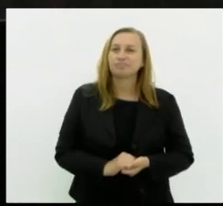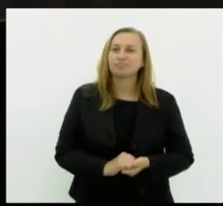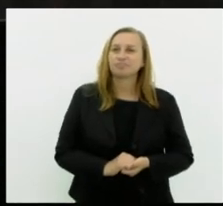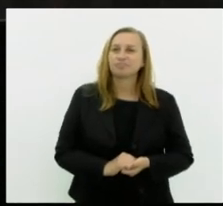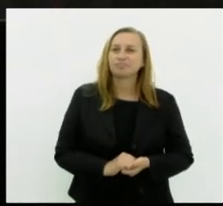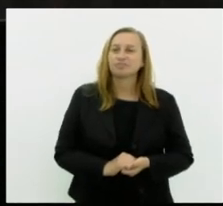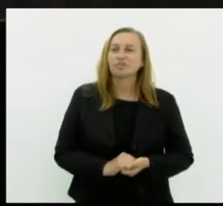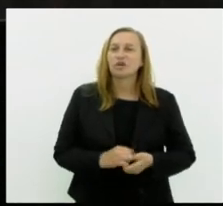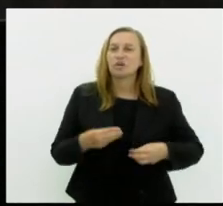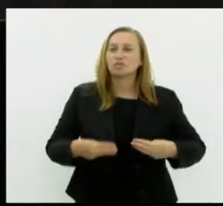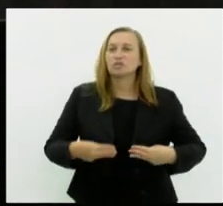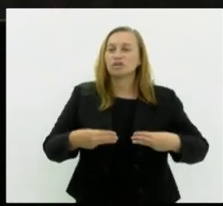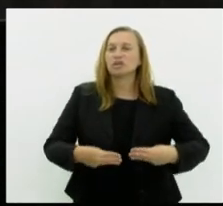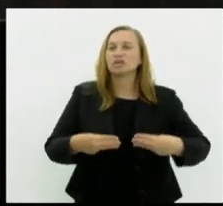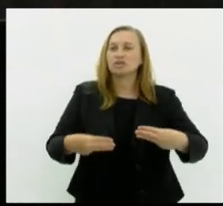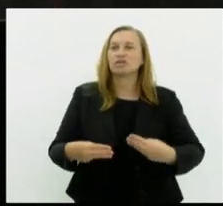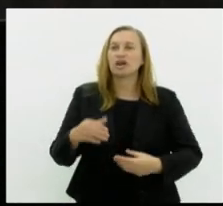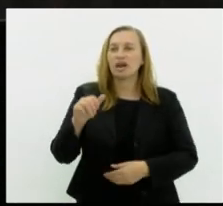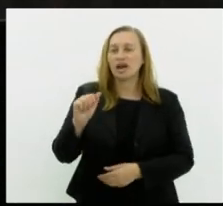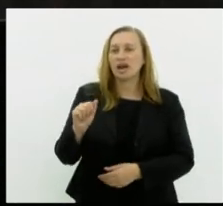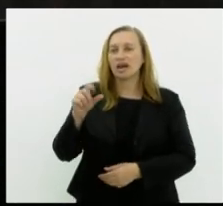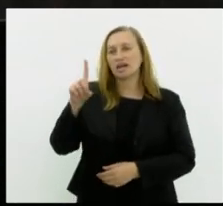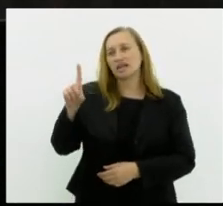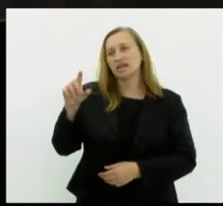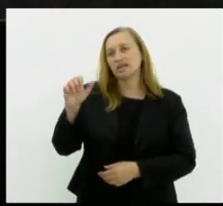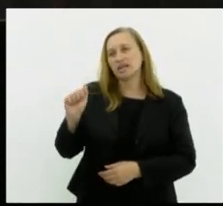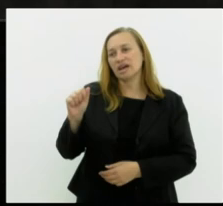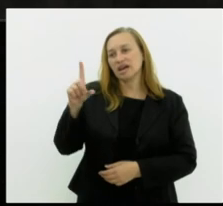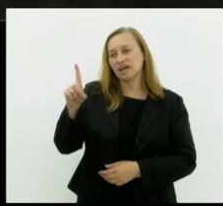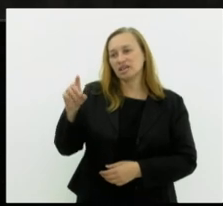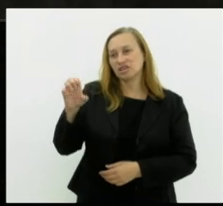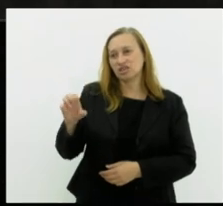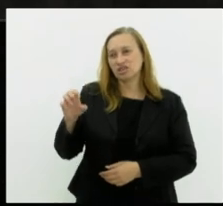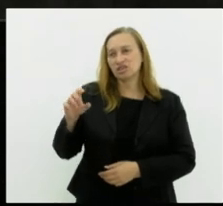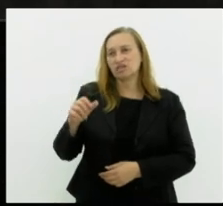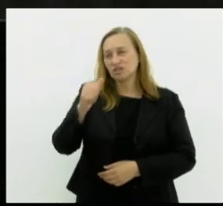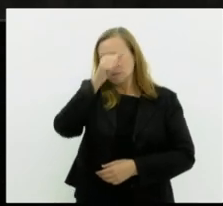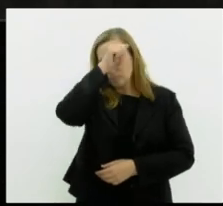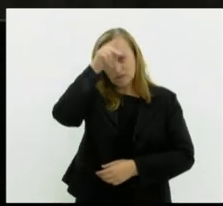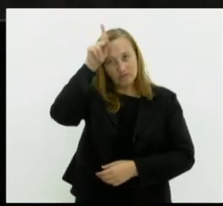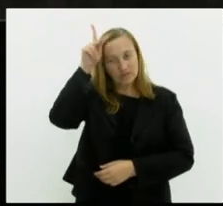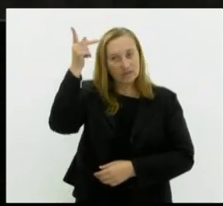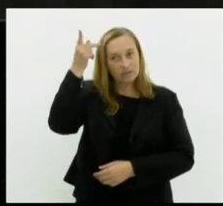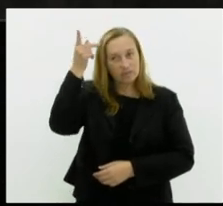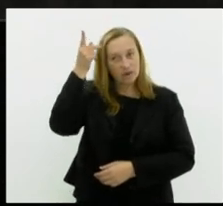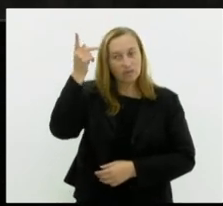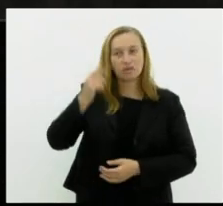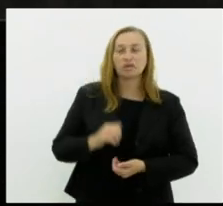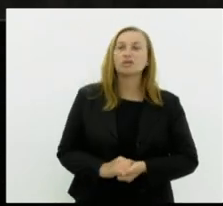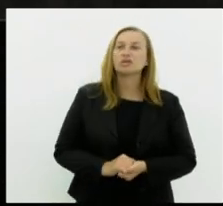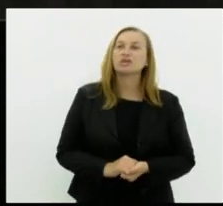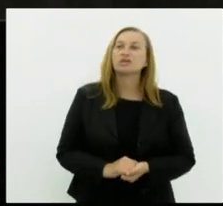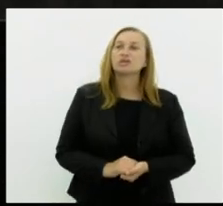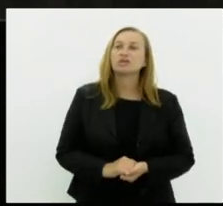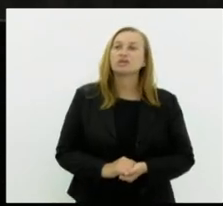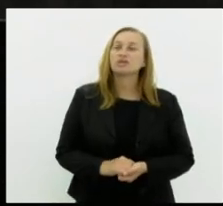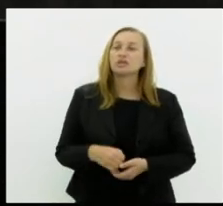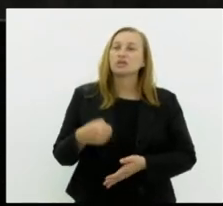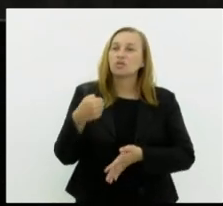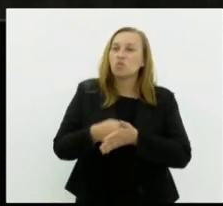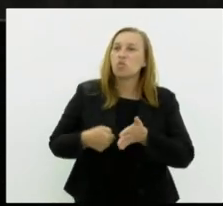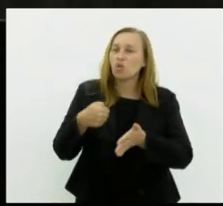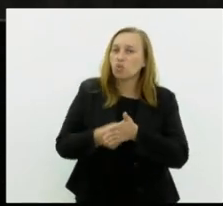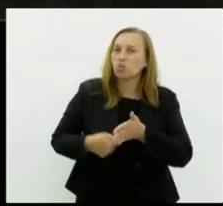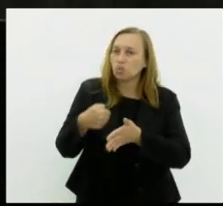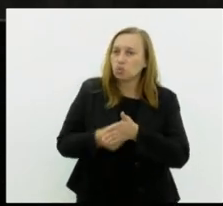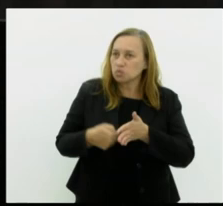Quando o ministro Haddad foi prefeito de São Paulo, ele travou uma luta